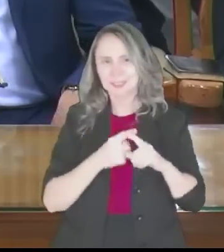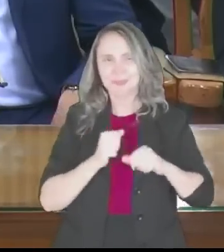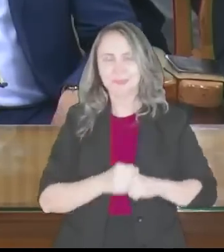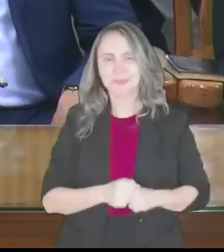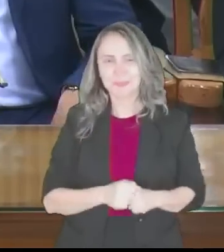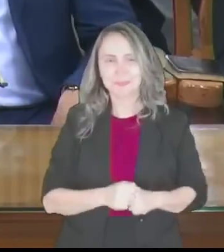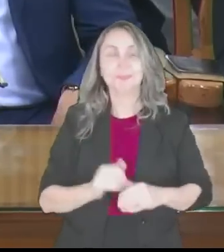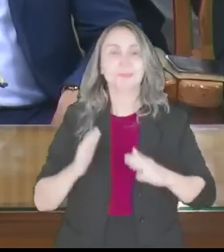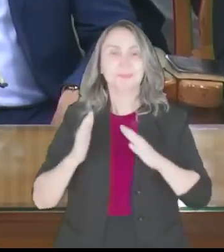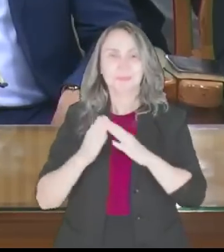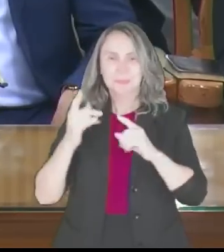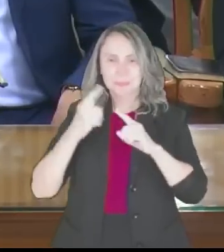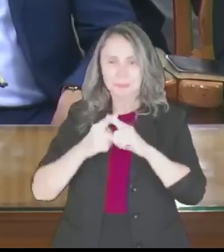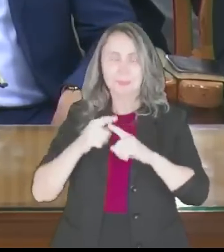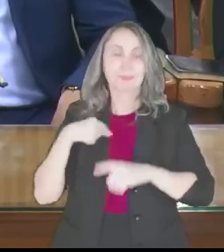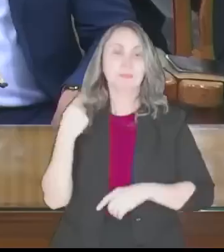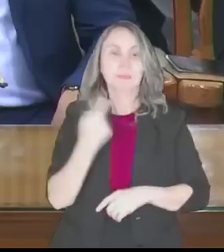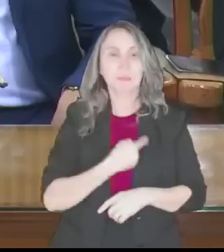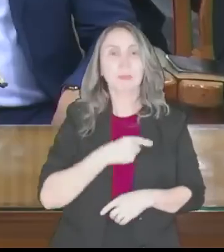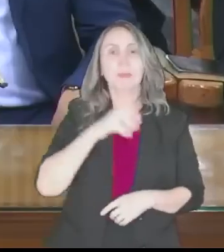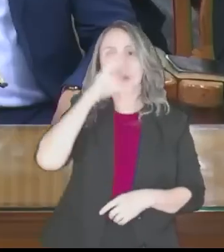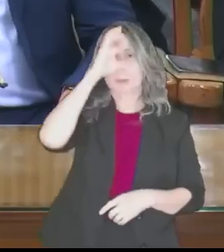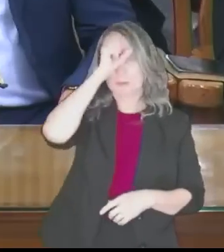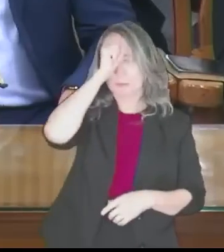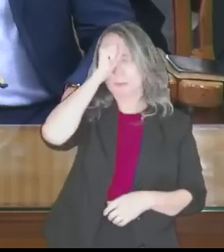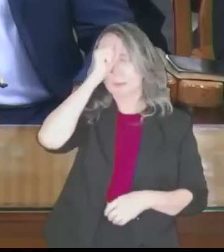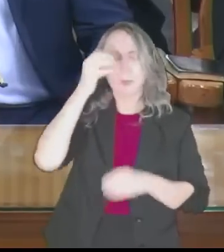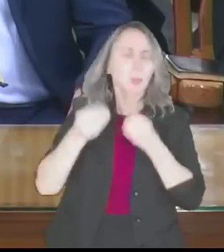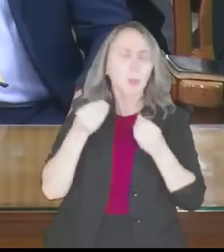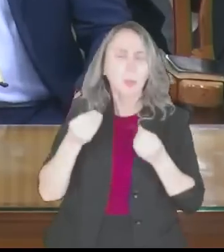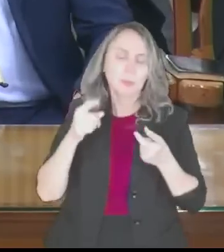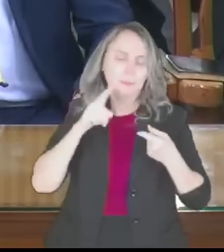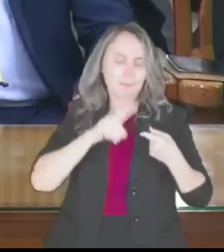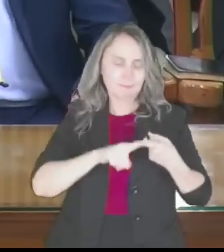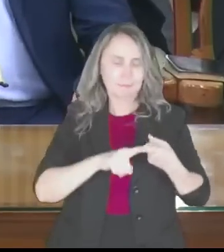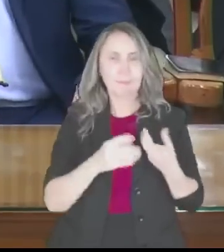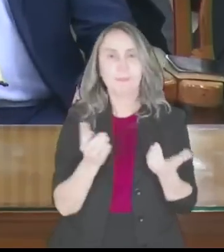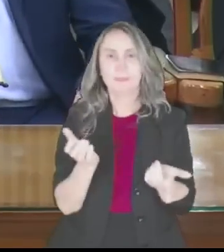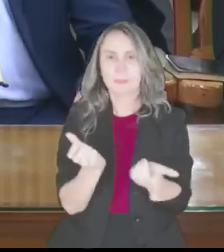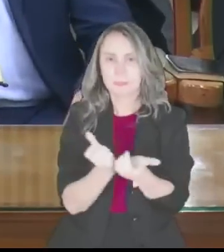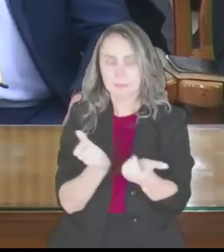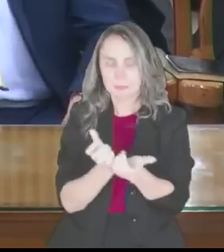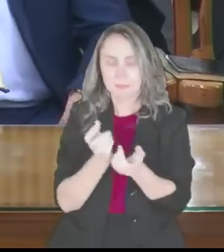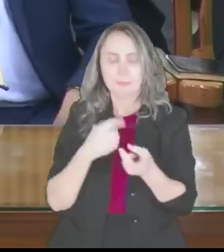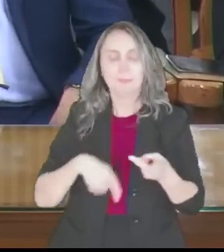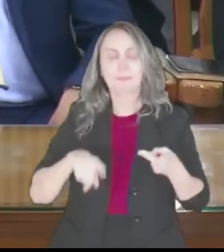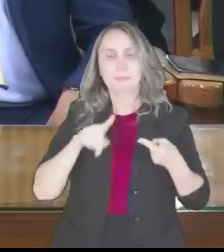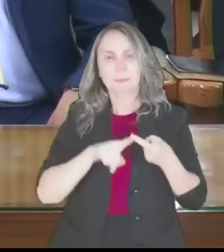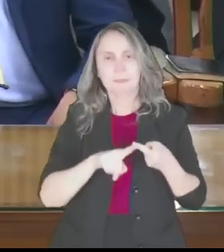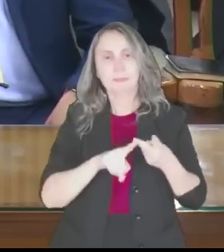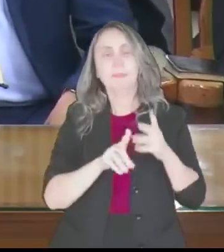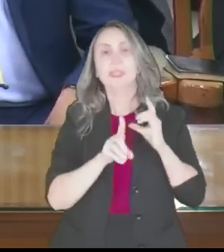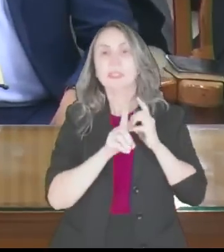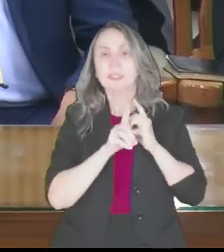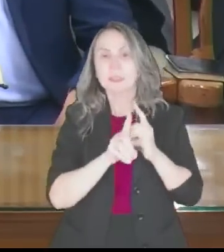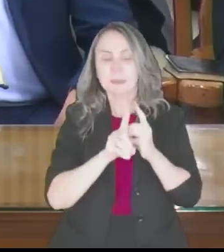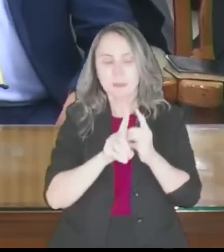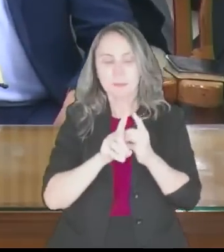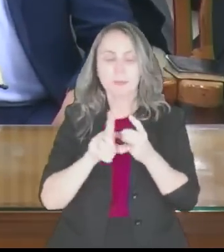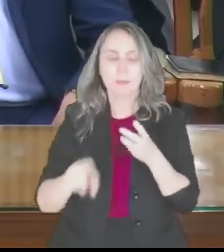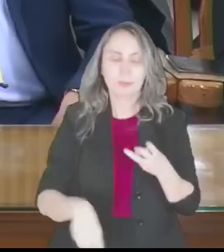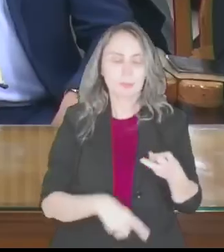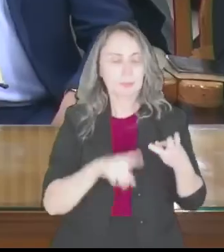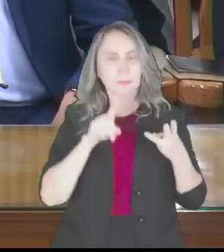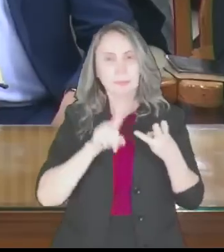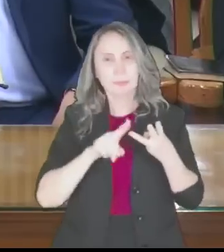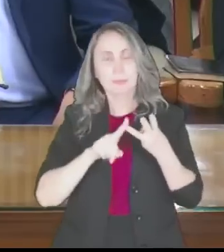nós aprendemos. Onde? Na escola bíblica dominical. No discipulado. No